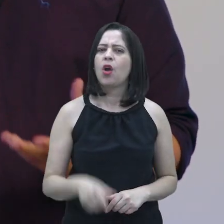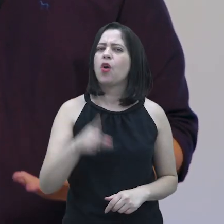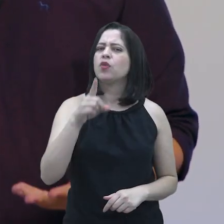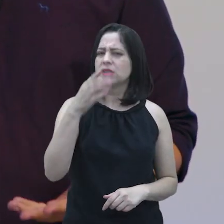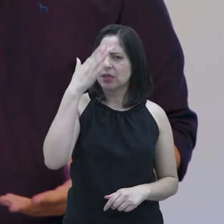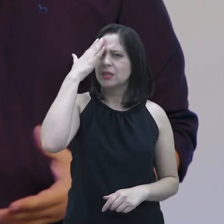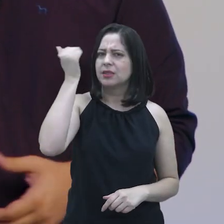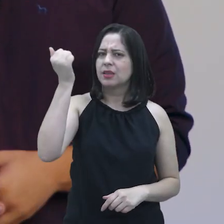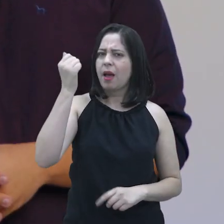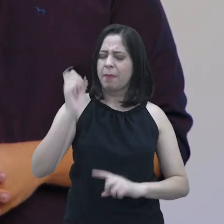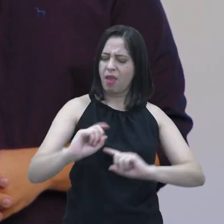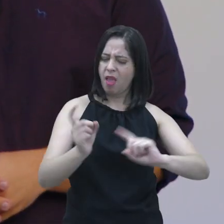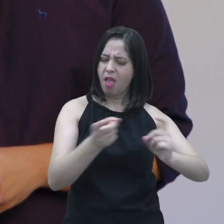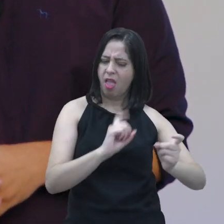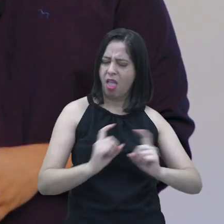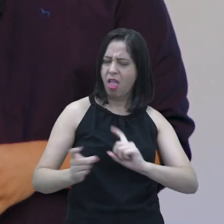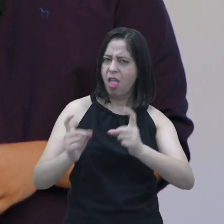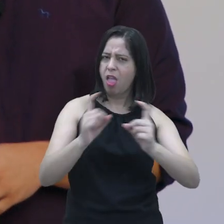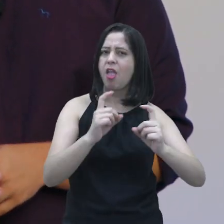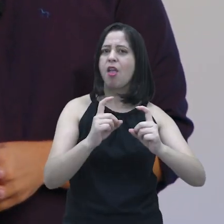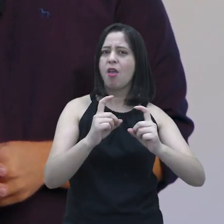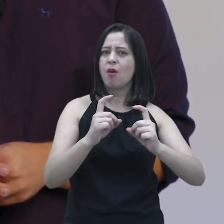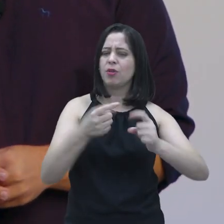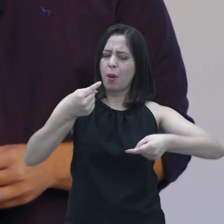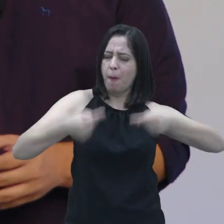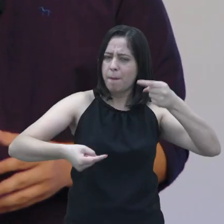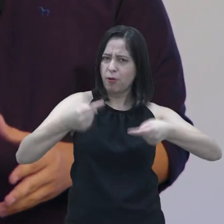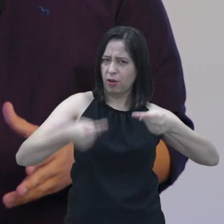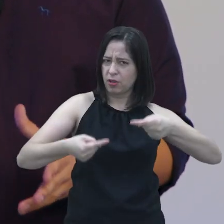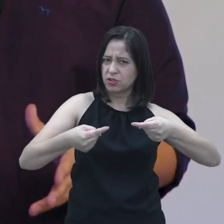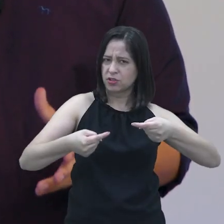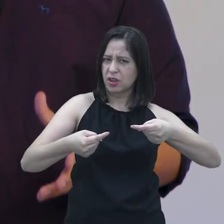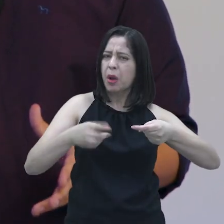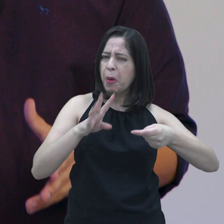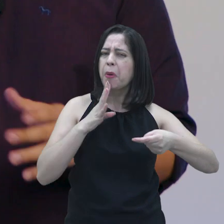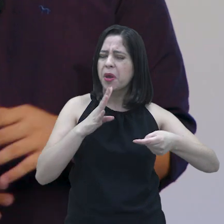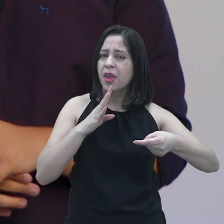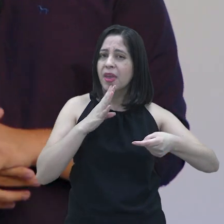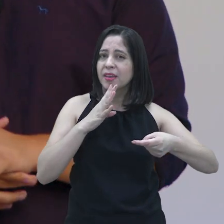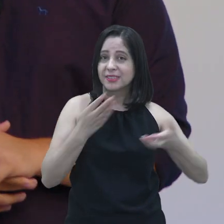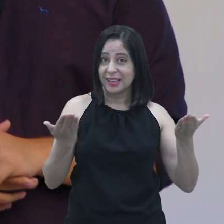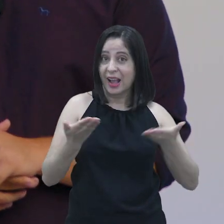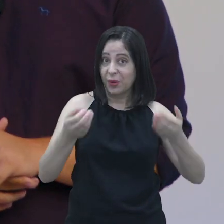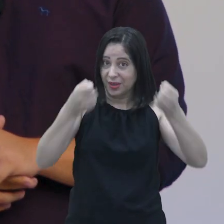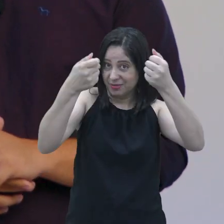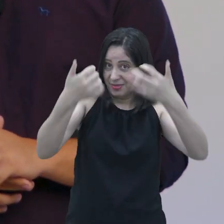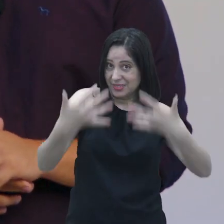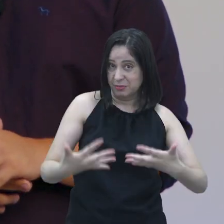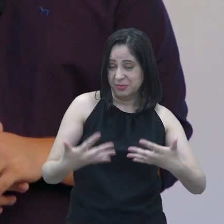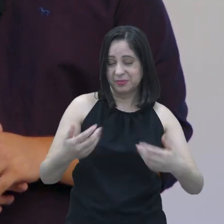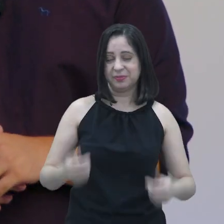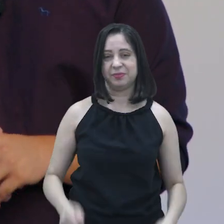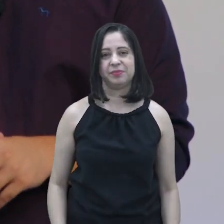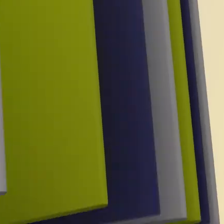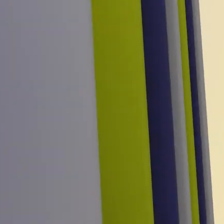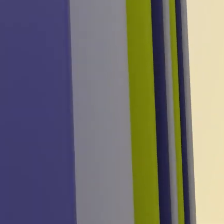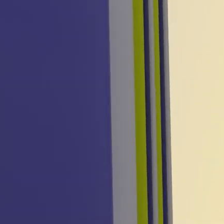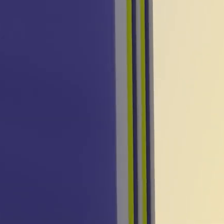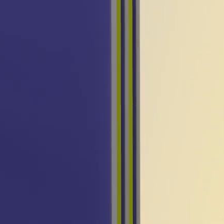você sabe o que são as sessões ordinárias? A gente te explica agora no nosso dicionário